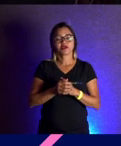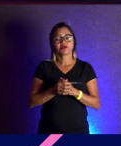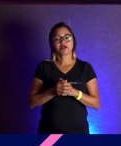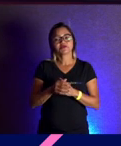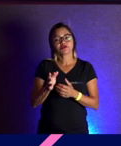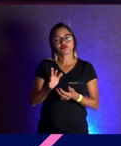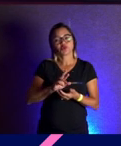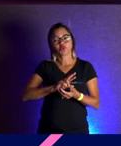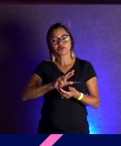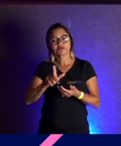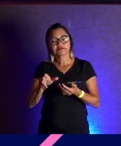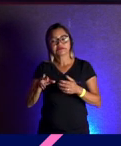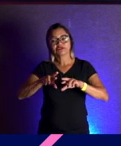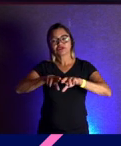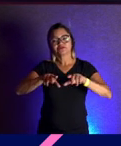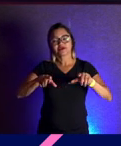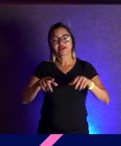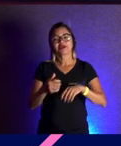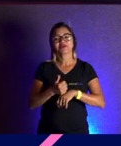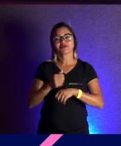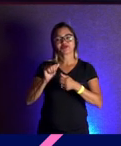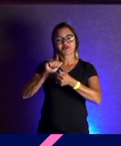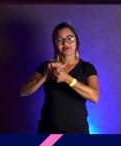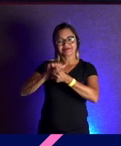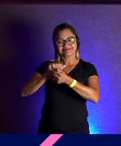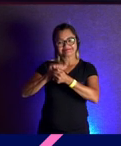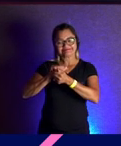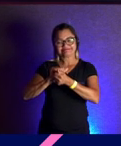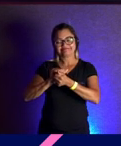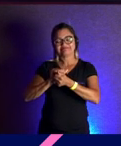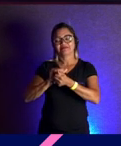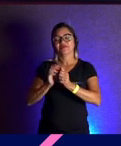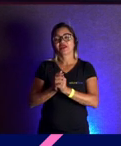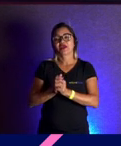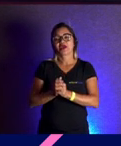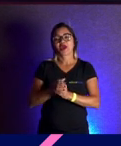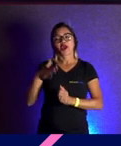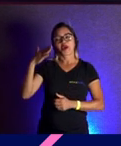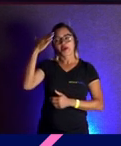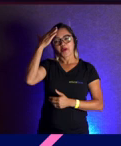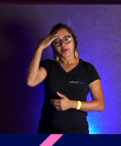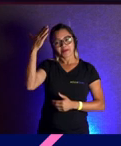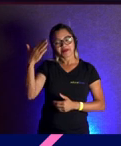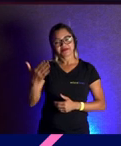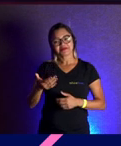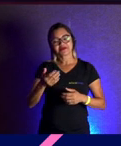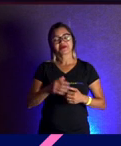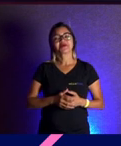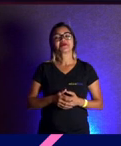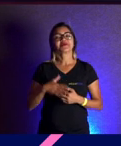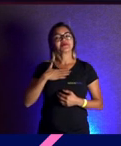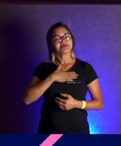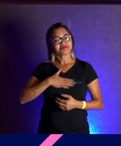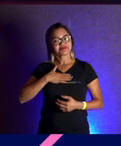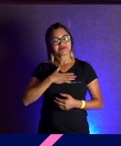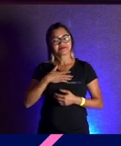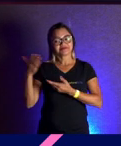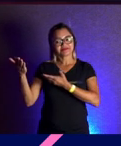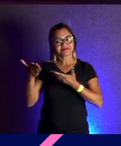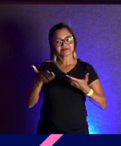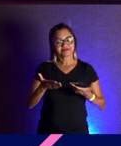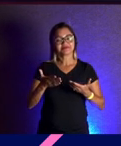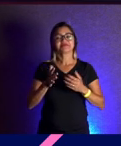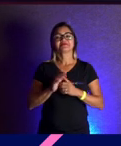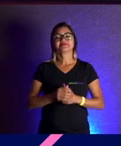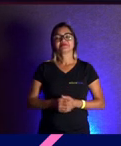facetas. Então, enfim, é um prazer, uma honra receber o Patrick aqui no Brasil, no quadro desse ano, e ter a oportunidade de aprender um